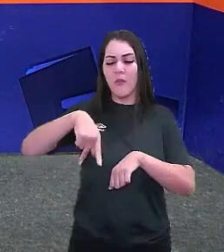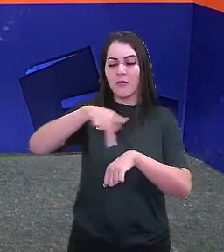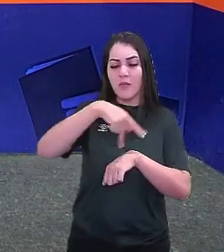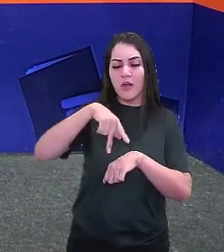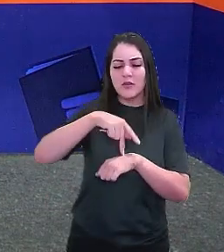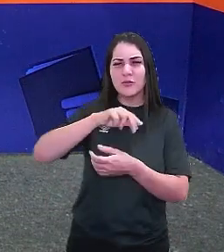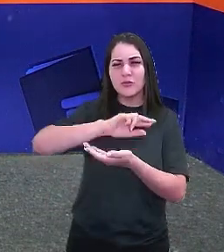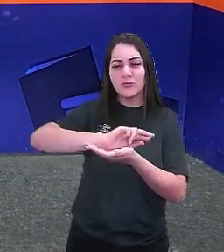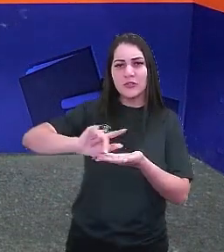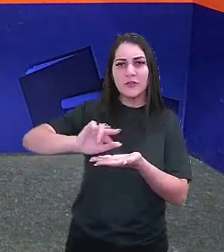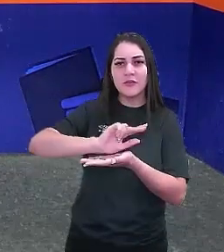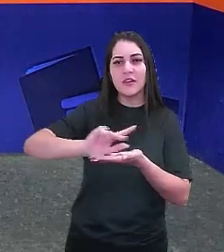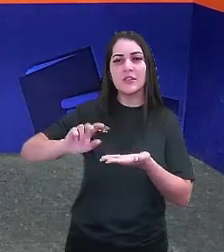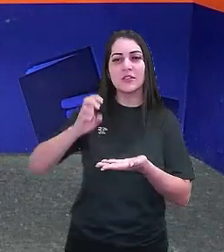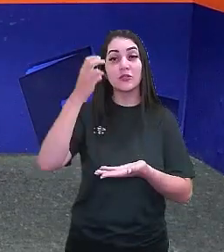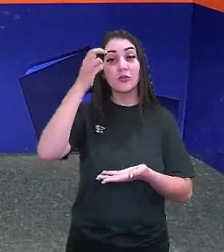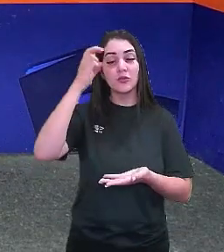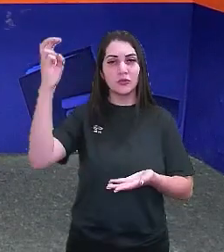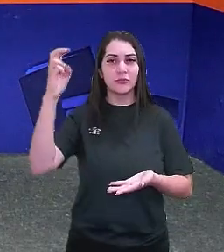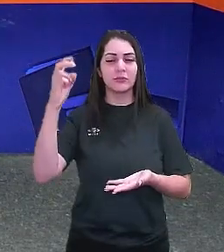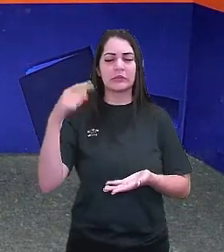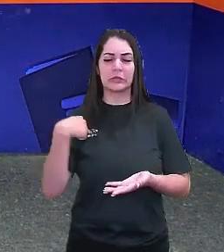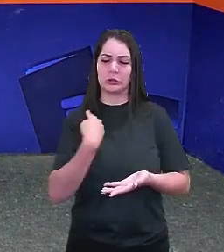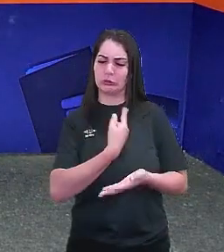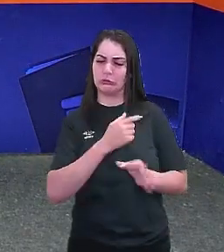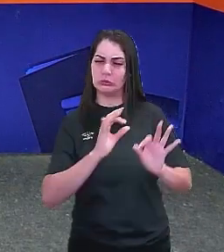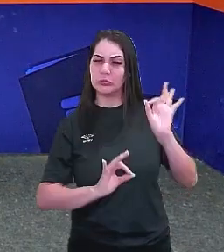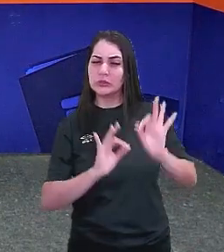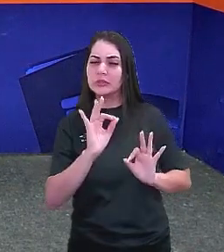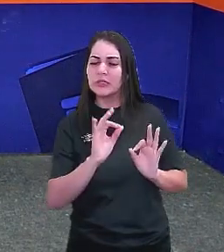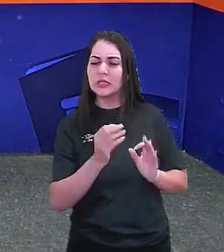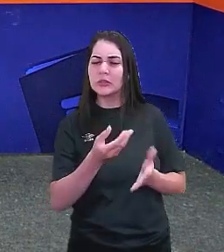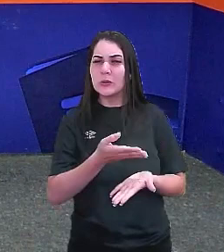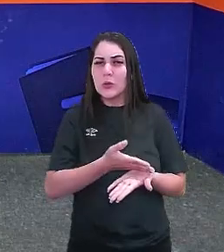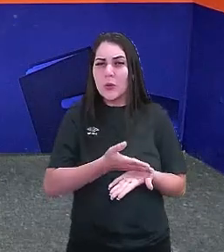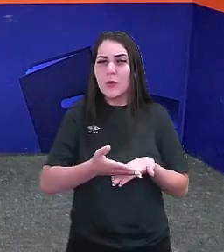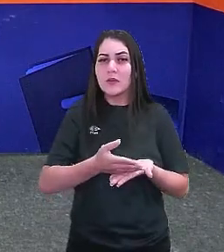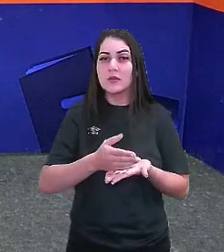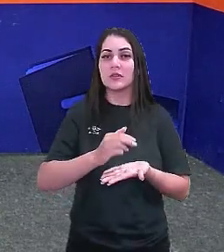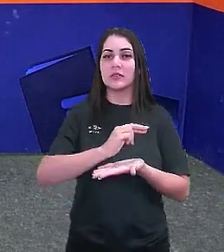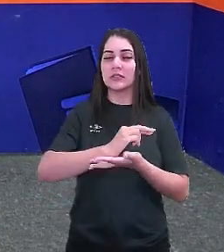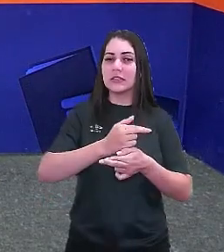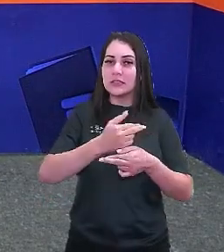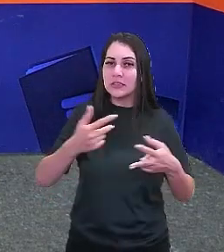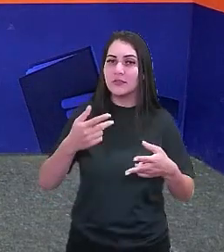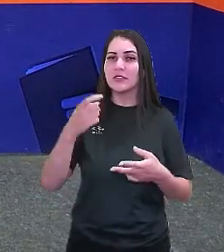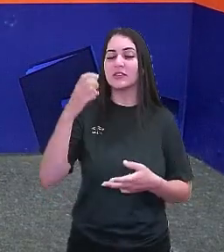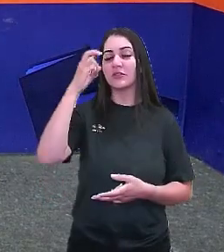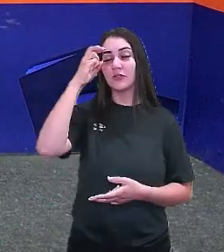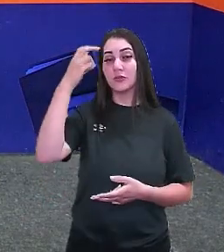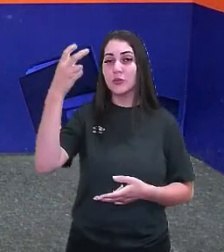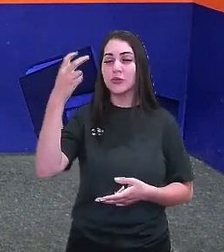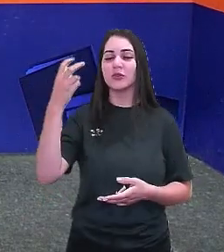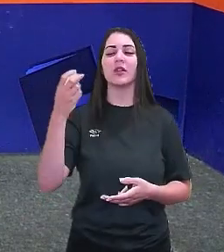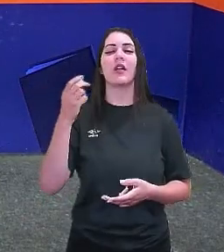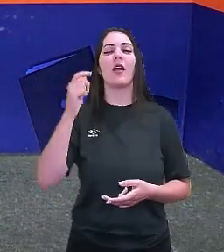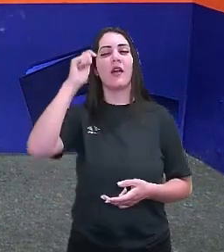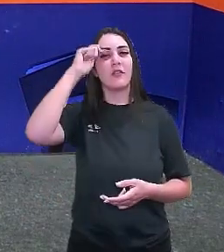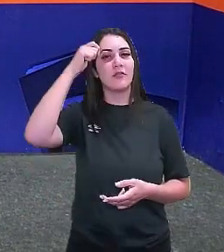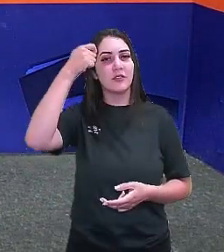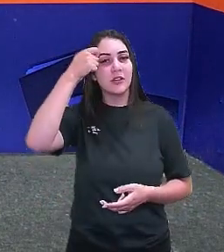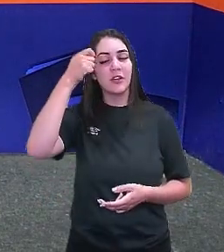Fomos formados a partir de diversas culturas. Lembrando, né? Que a gente teve a cultura africana, os europeus,